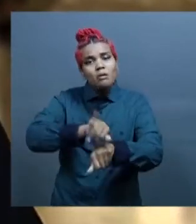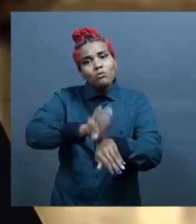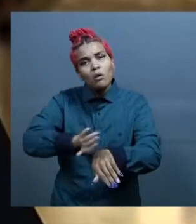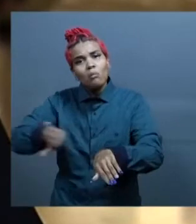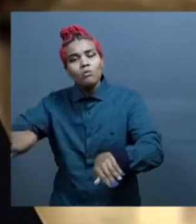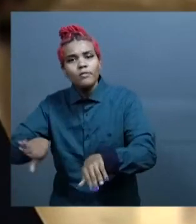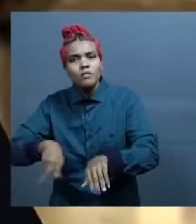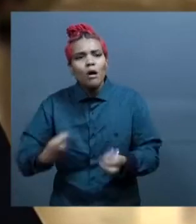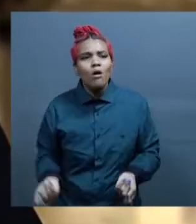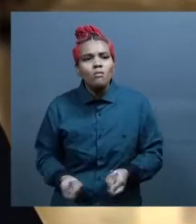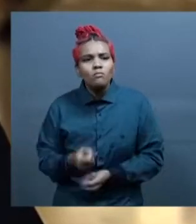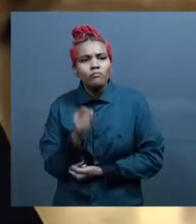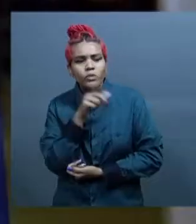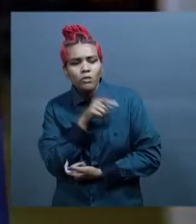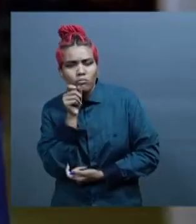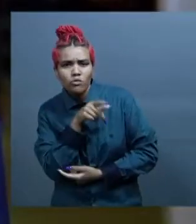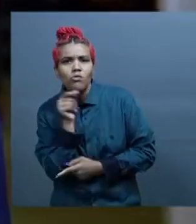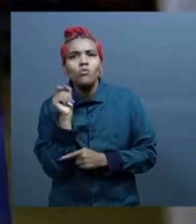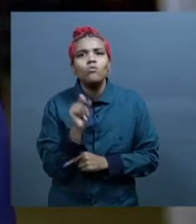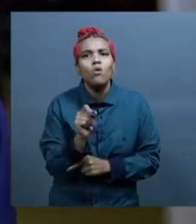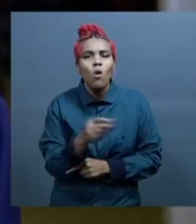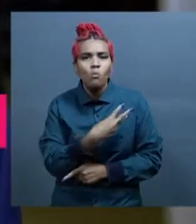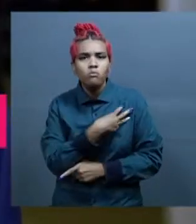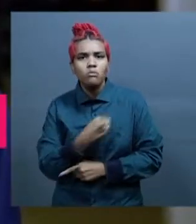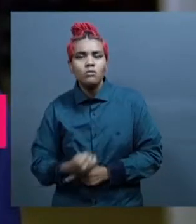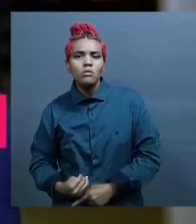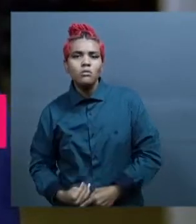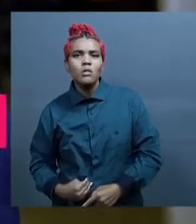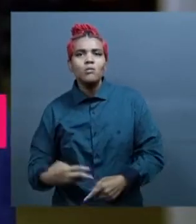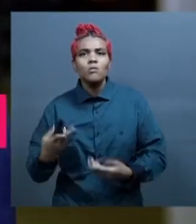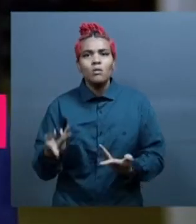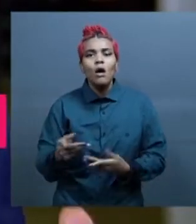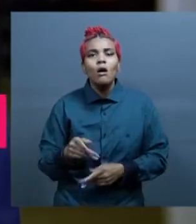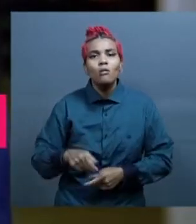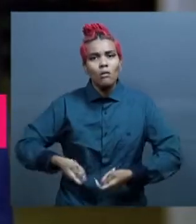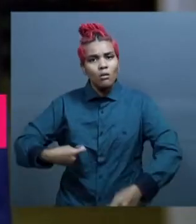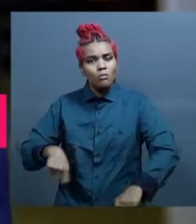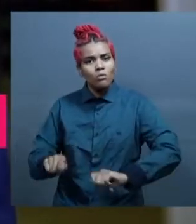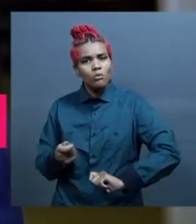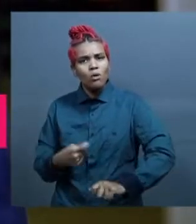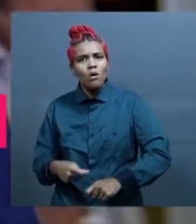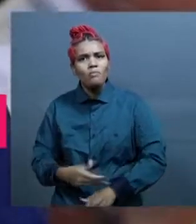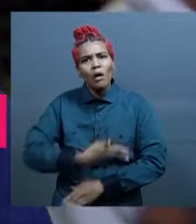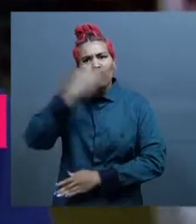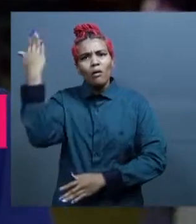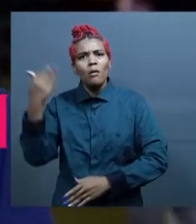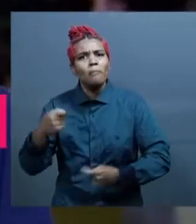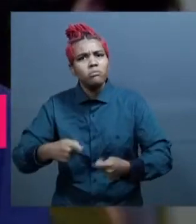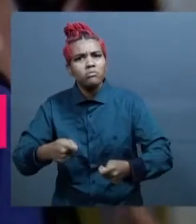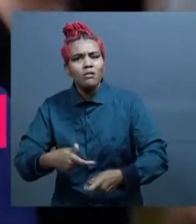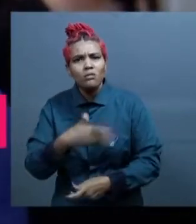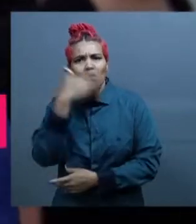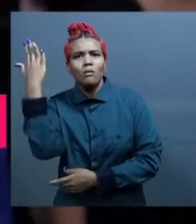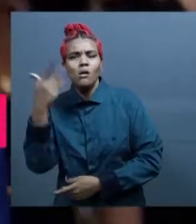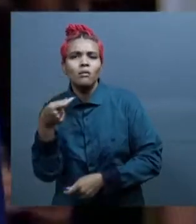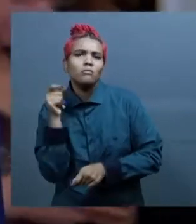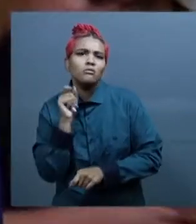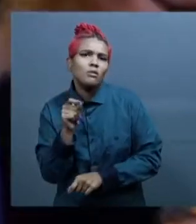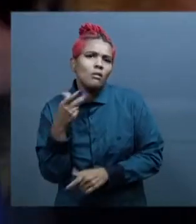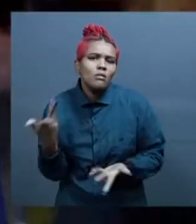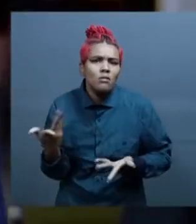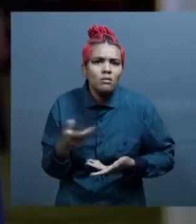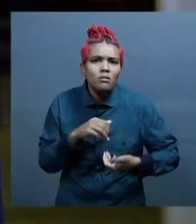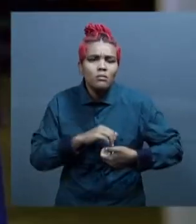falhas do ministério da economia é preciso que haja transparência do governo em todos os seus atos não só neste mas neste de